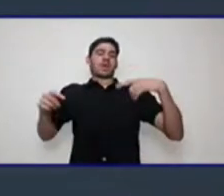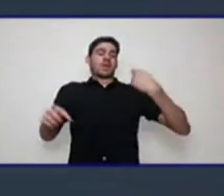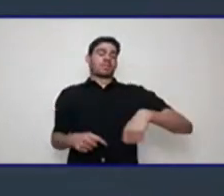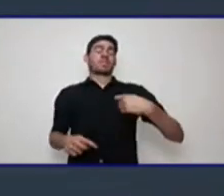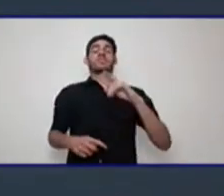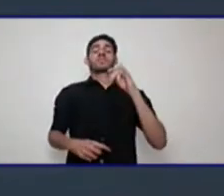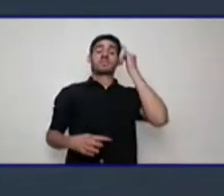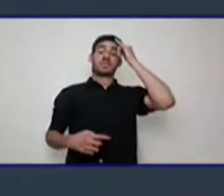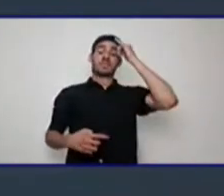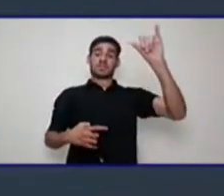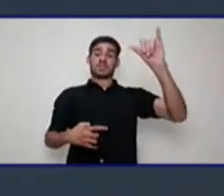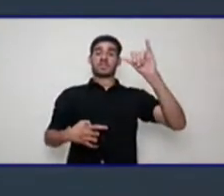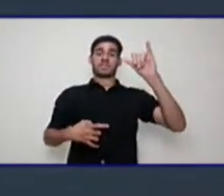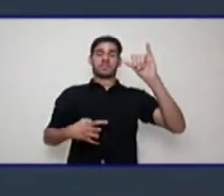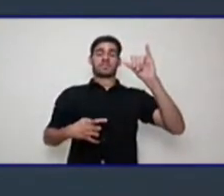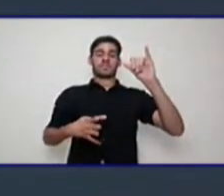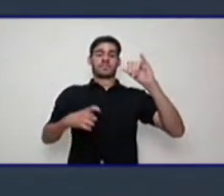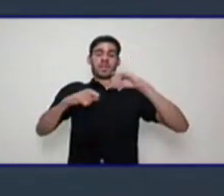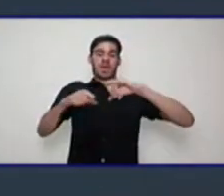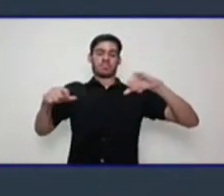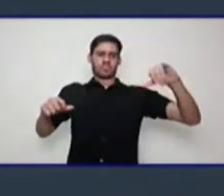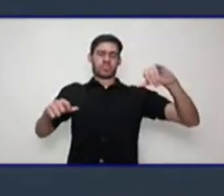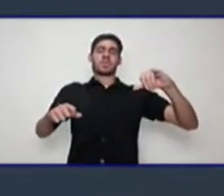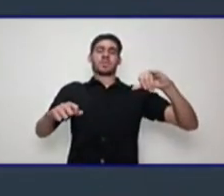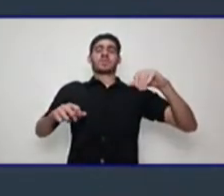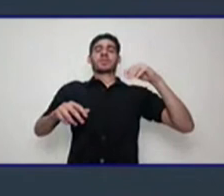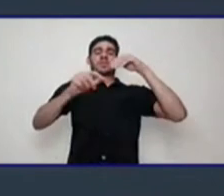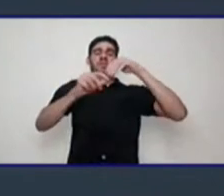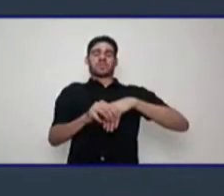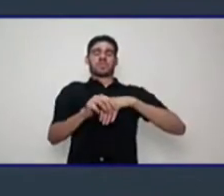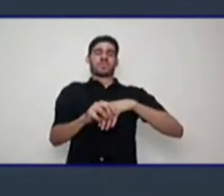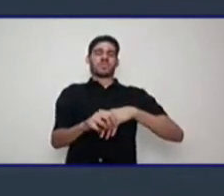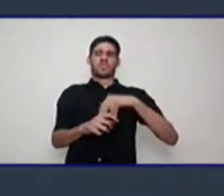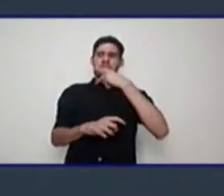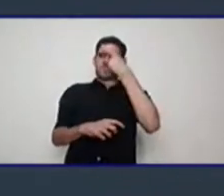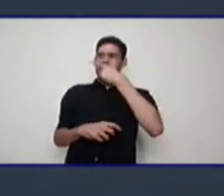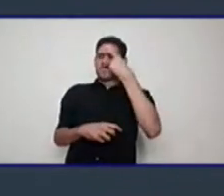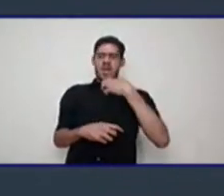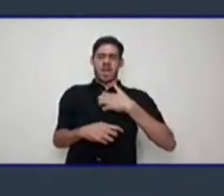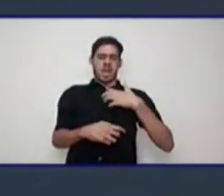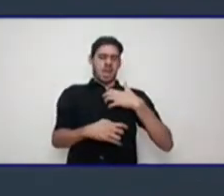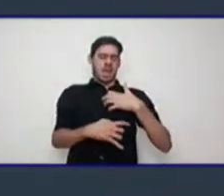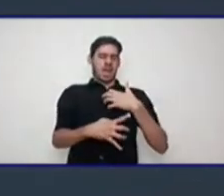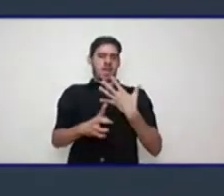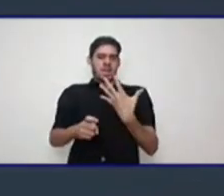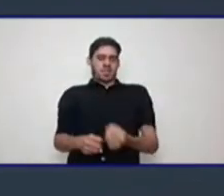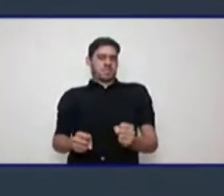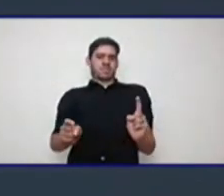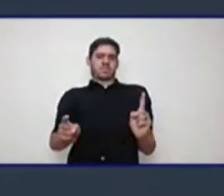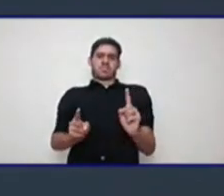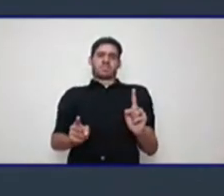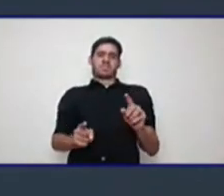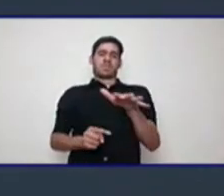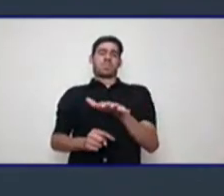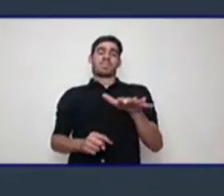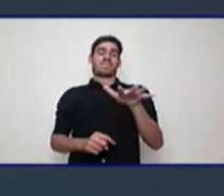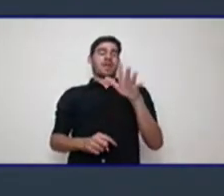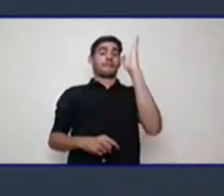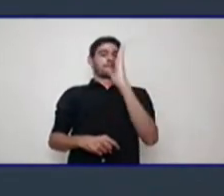evitar que, mesmo em campanha, o discurso de ódio seja tolerado em território